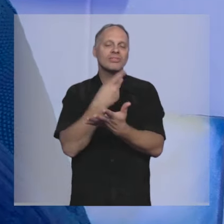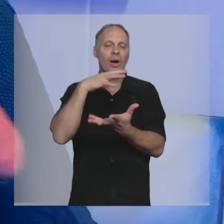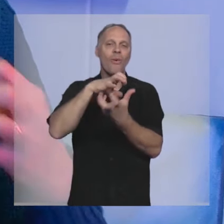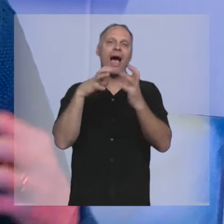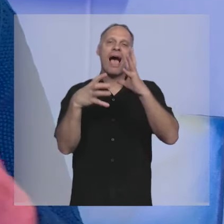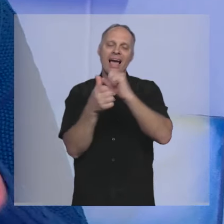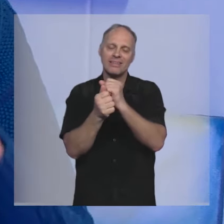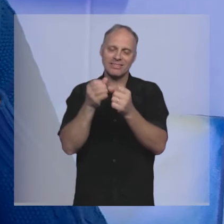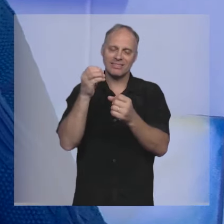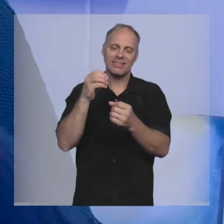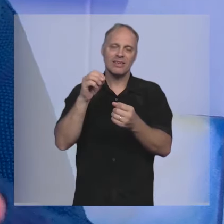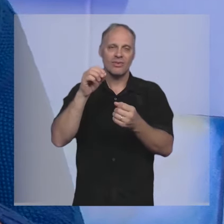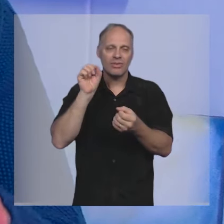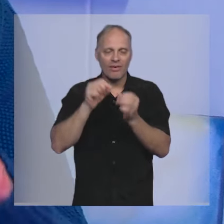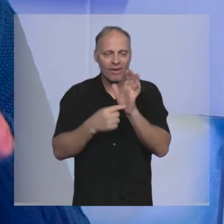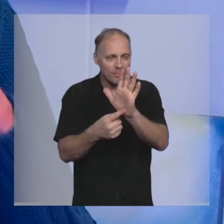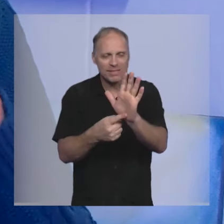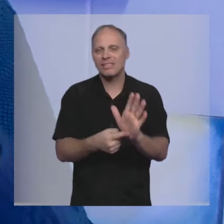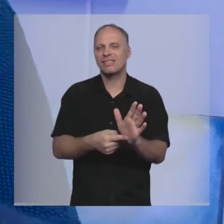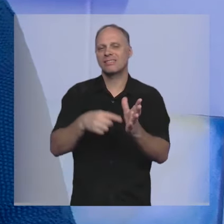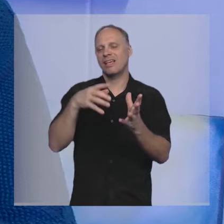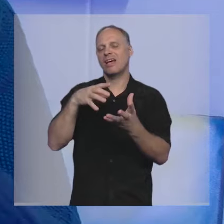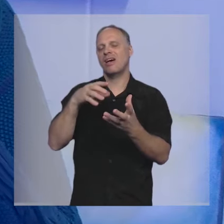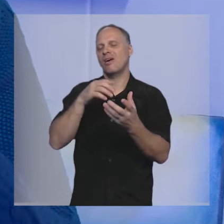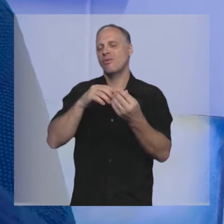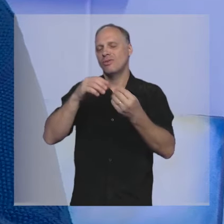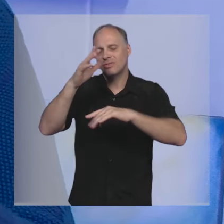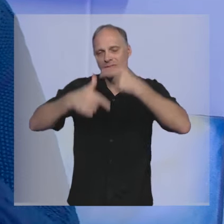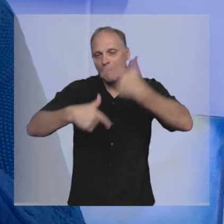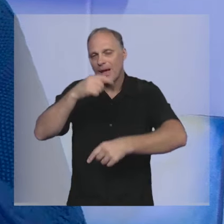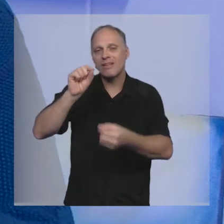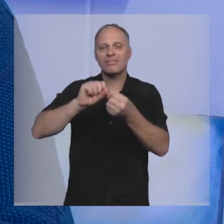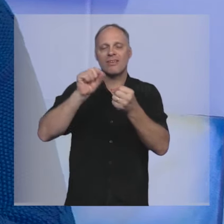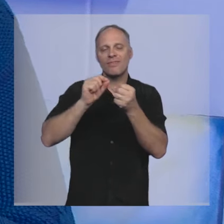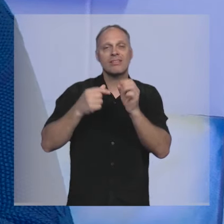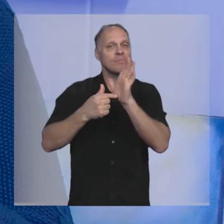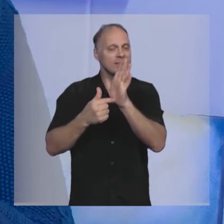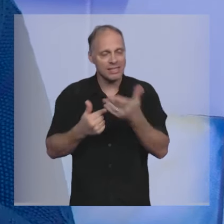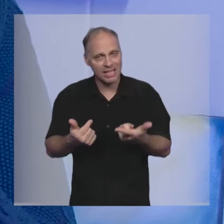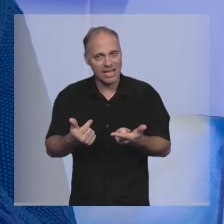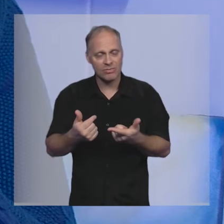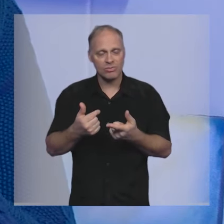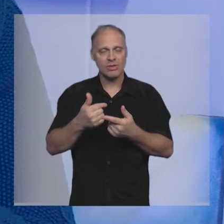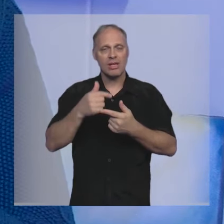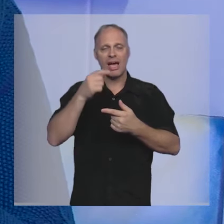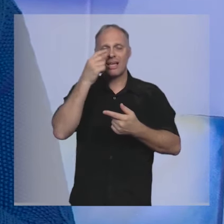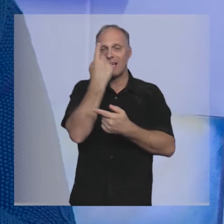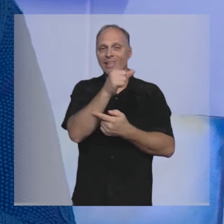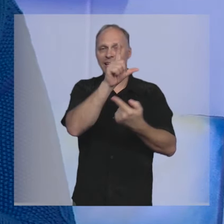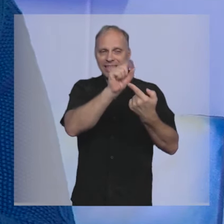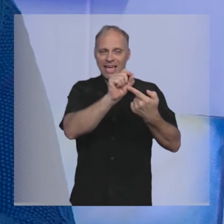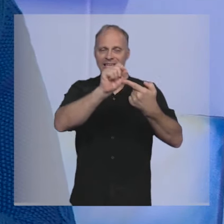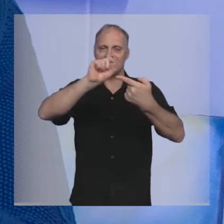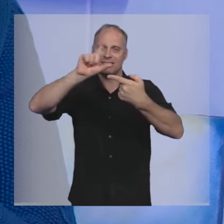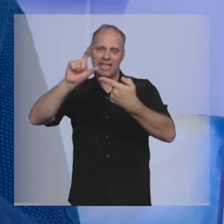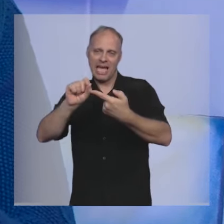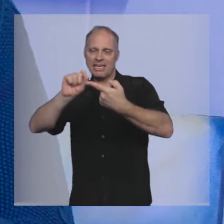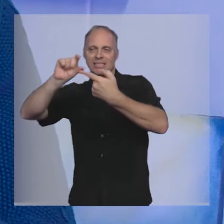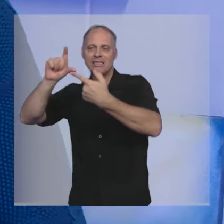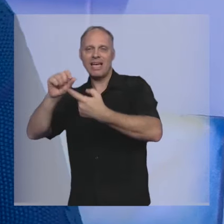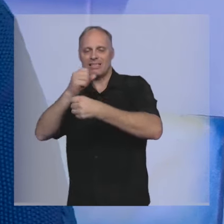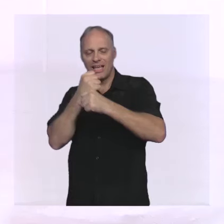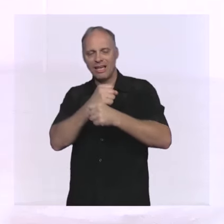arte, exposições, os artistas destacados em cada década, eu trabalho por década, e